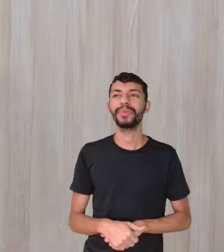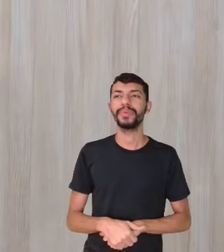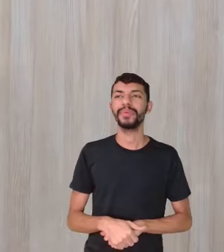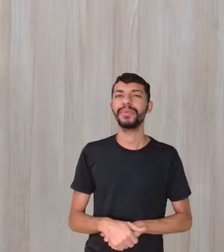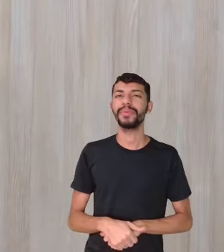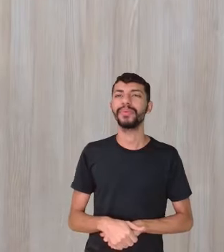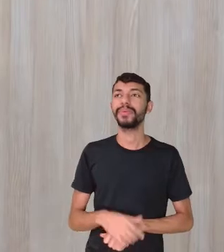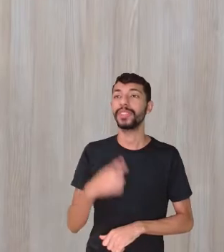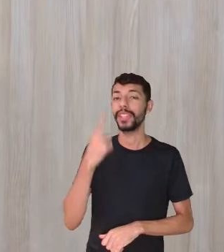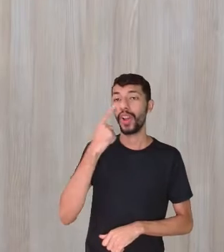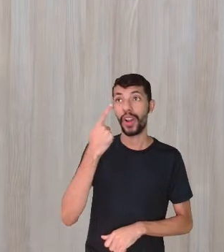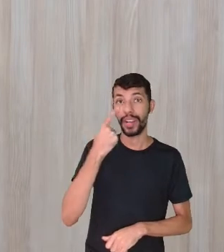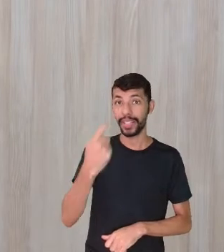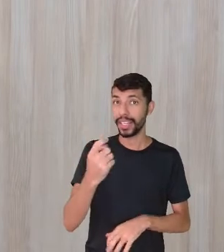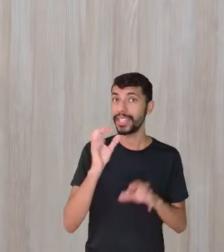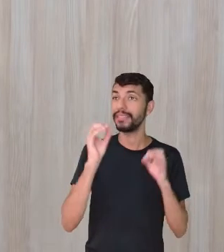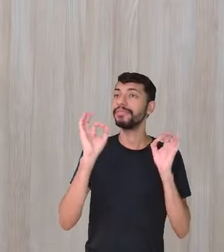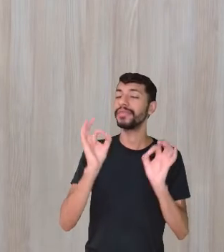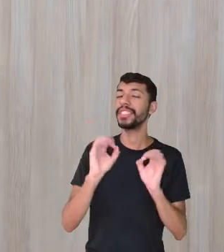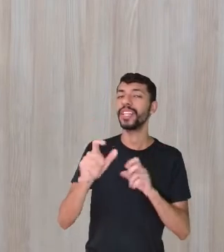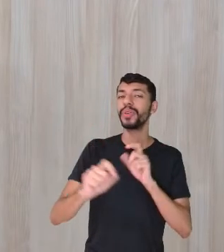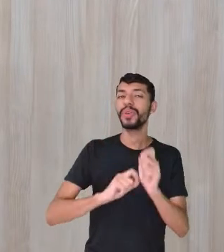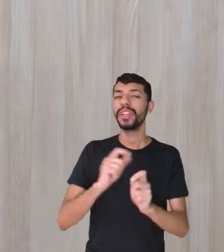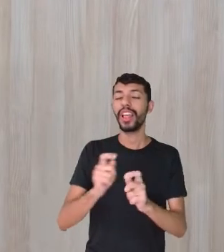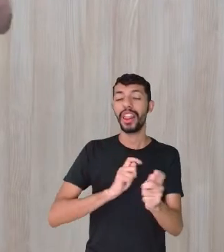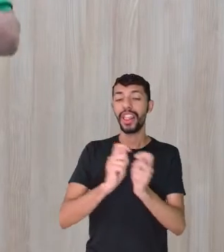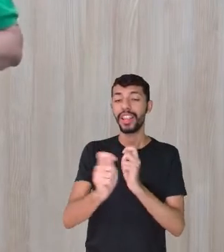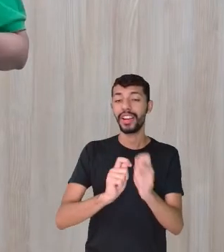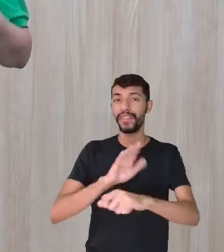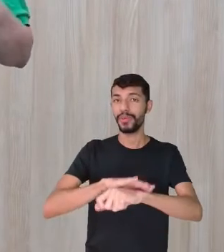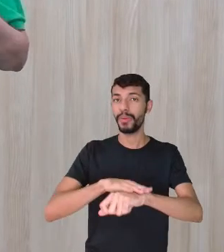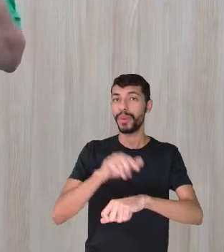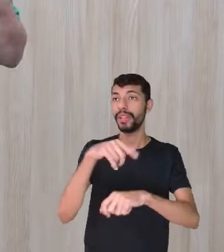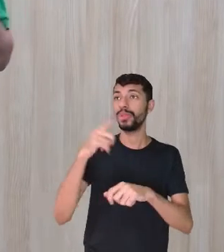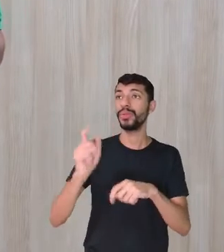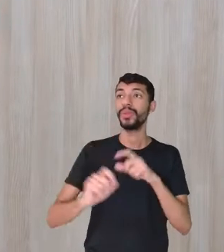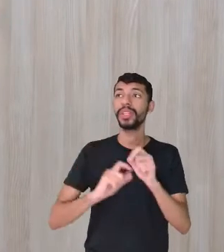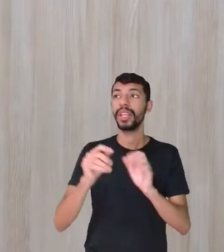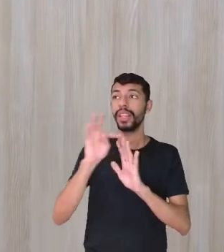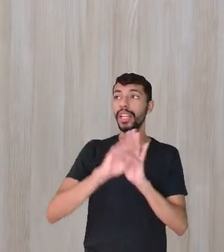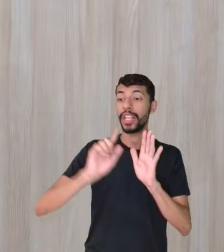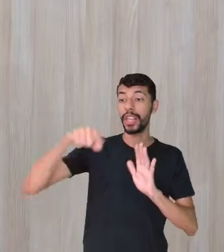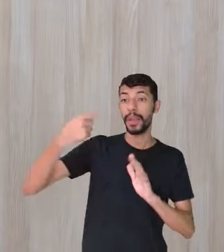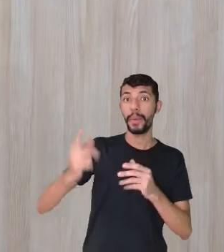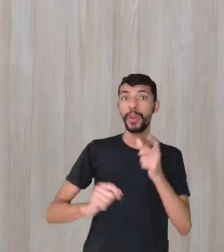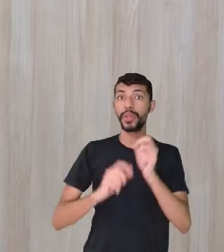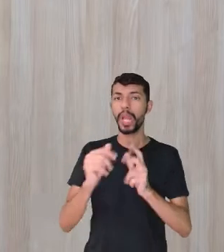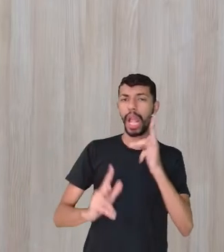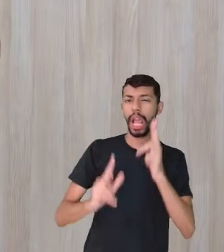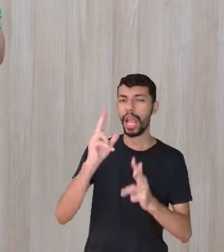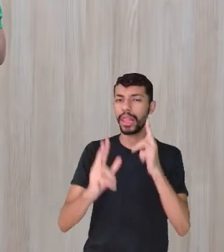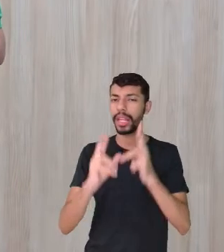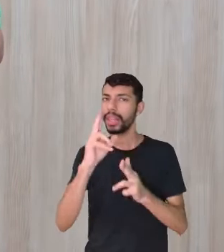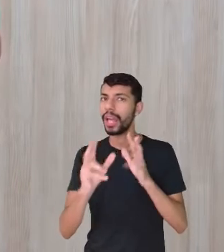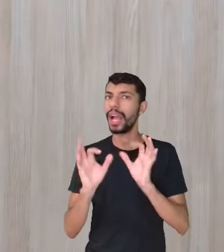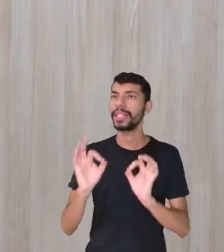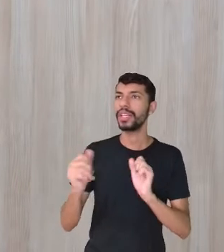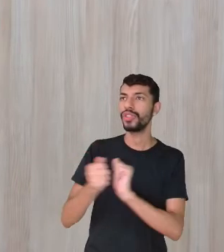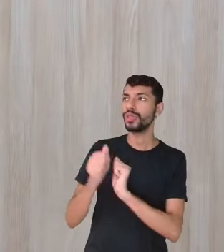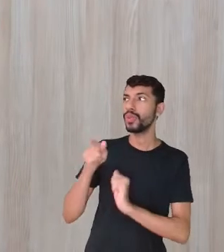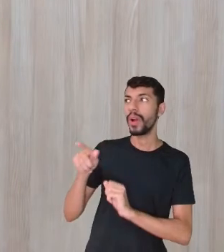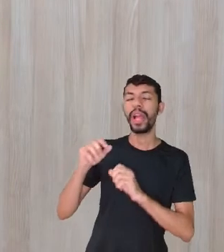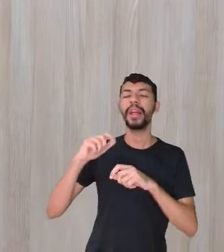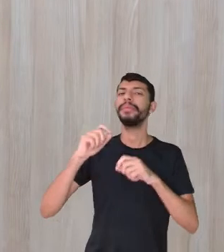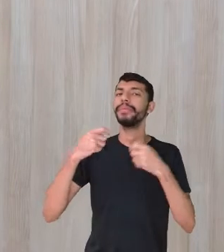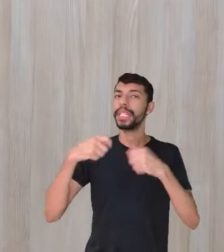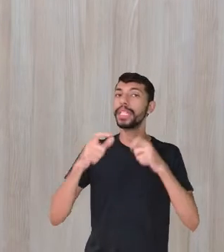É interessante na entrevista, os textos, depois eu vou editar a minha entrevista aqui com ela, não é? Tem que ser